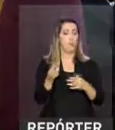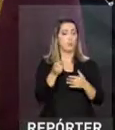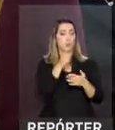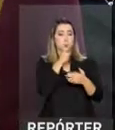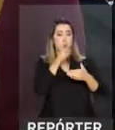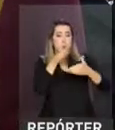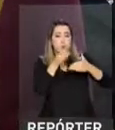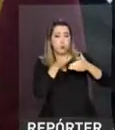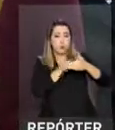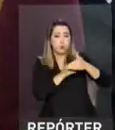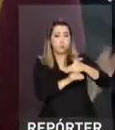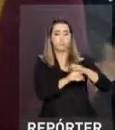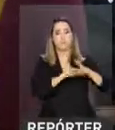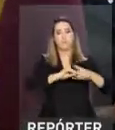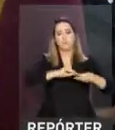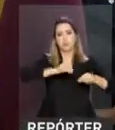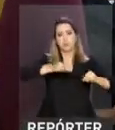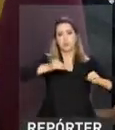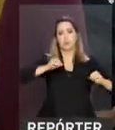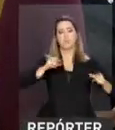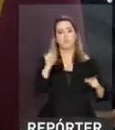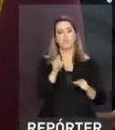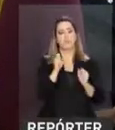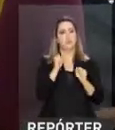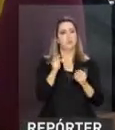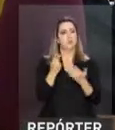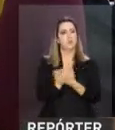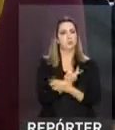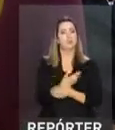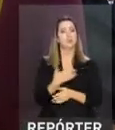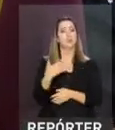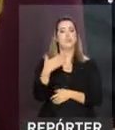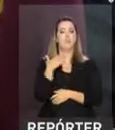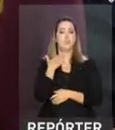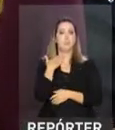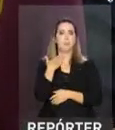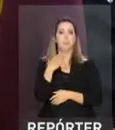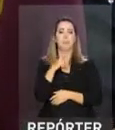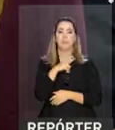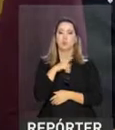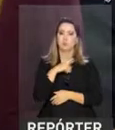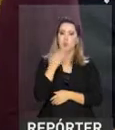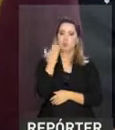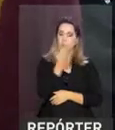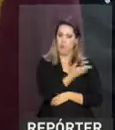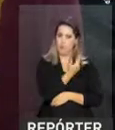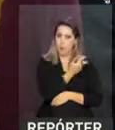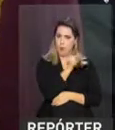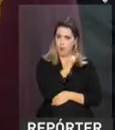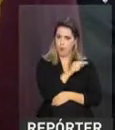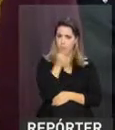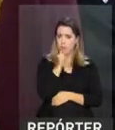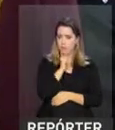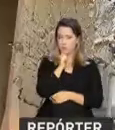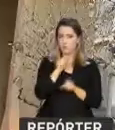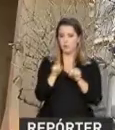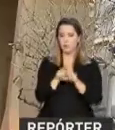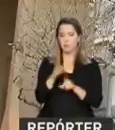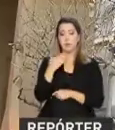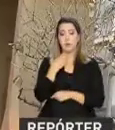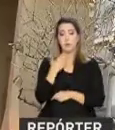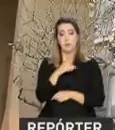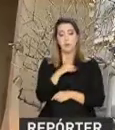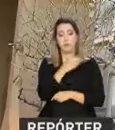de sangue do cordão umbilical pode ser feito em bancos privados, como é o caso da Alessandra, e também em bancos públicos.